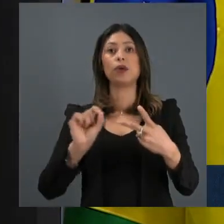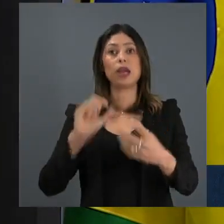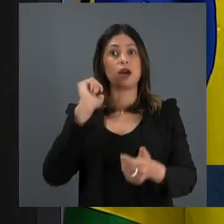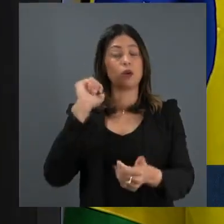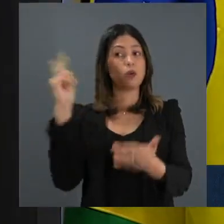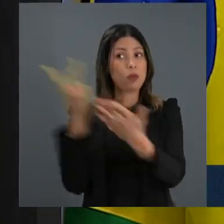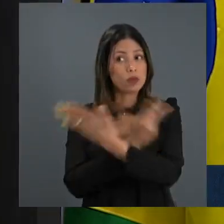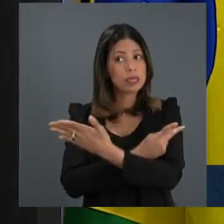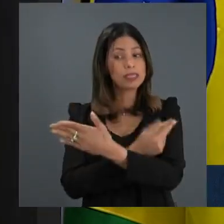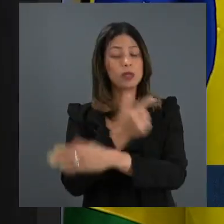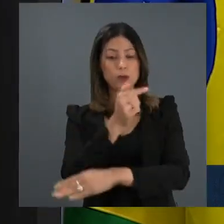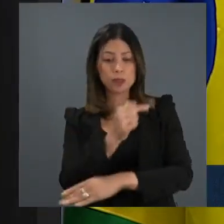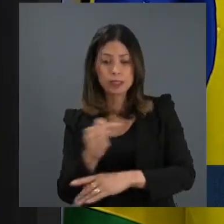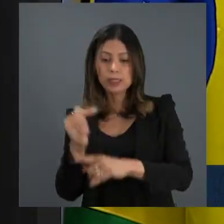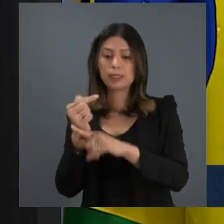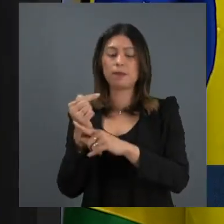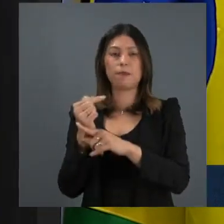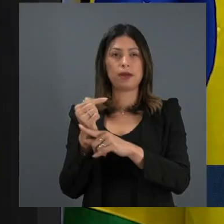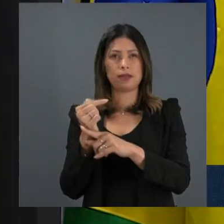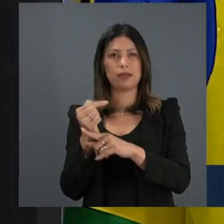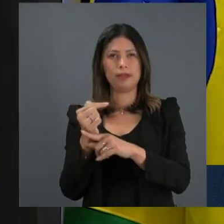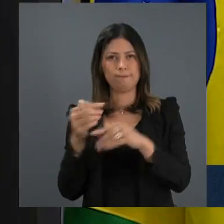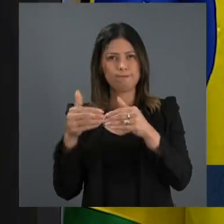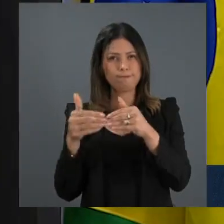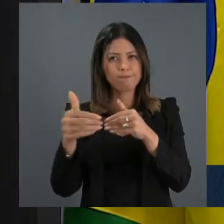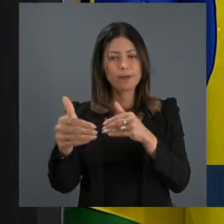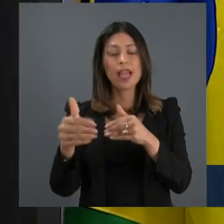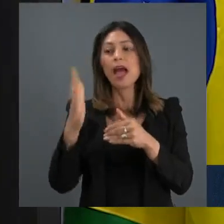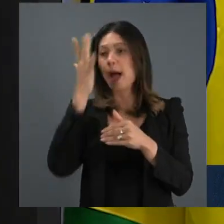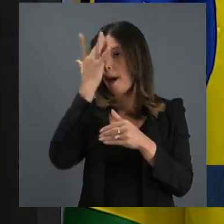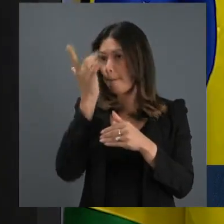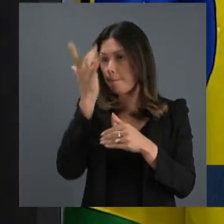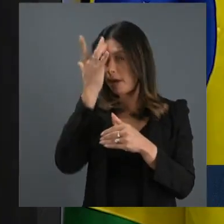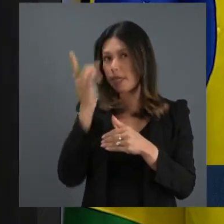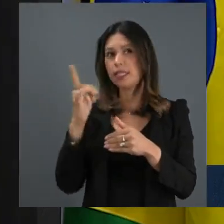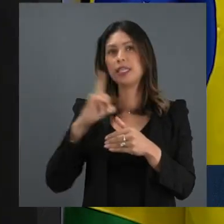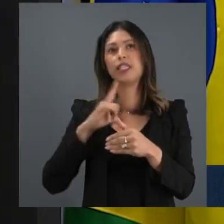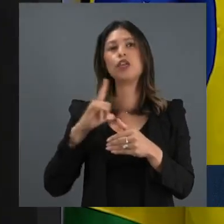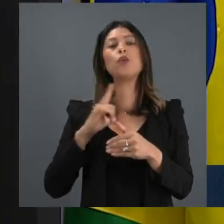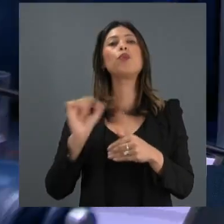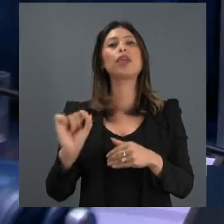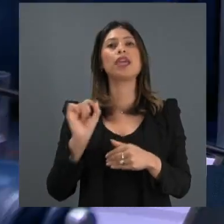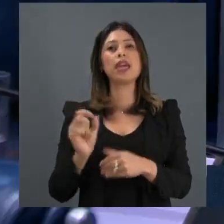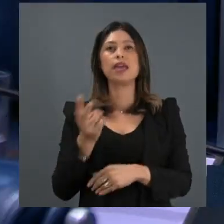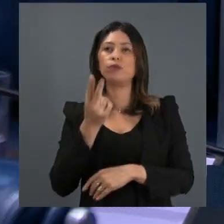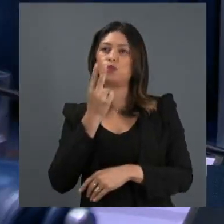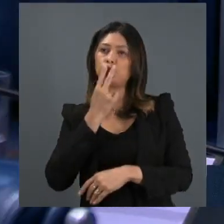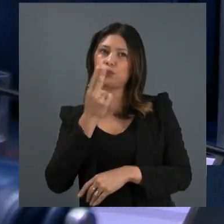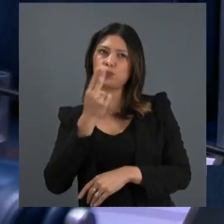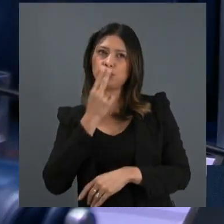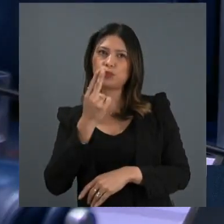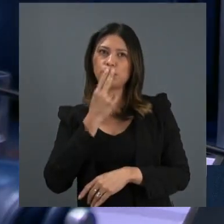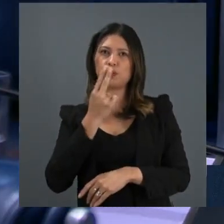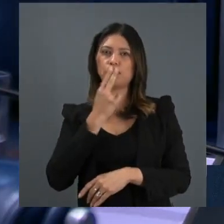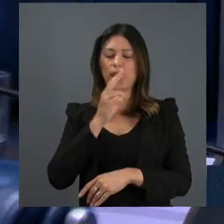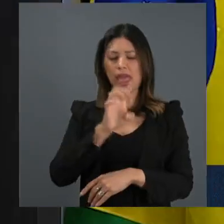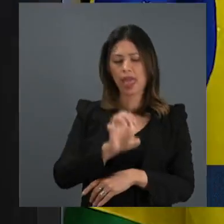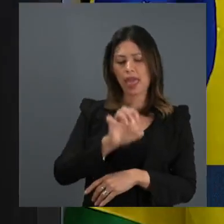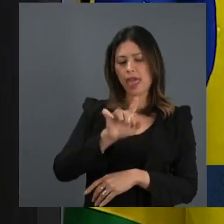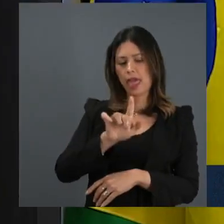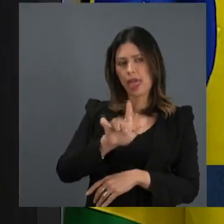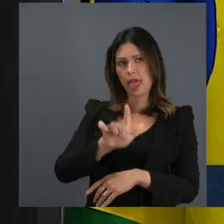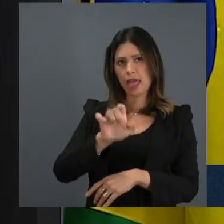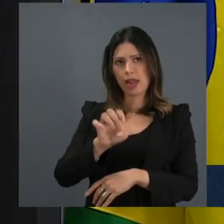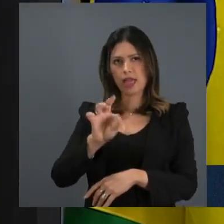Nós vamos ter aqui amanhã, senador Confúcio, cigarro eletrônico como prioridade